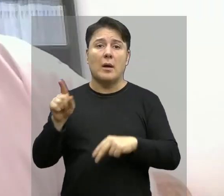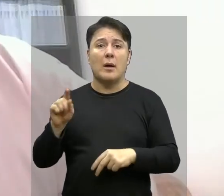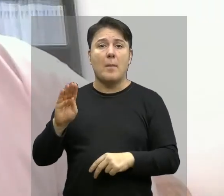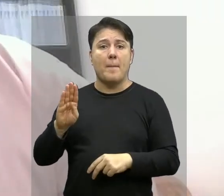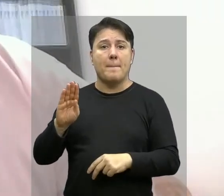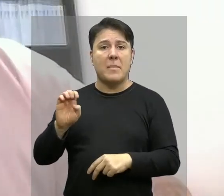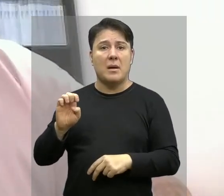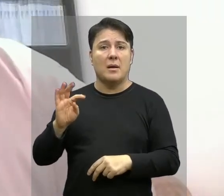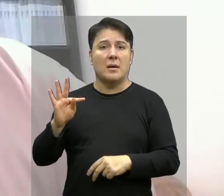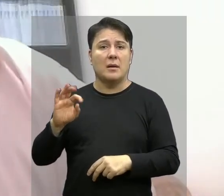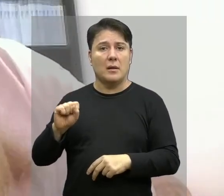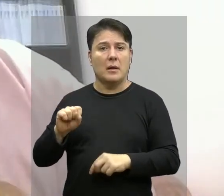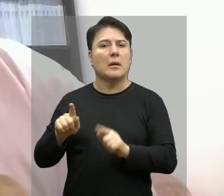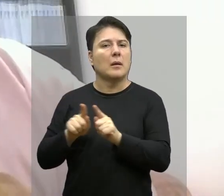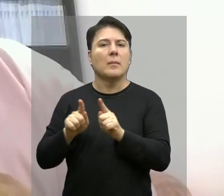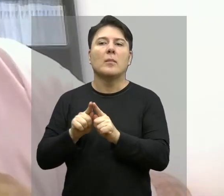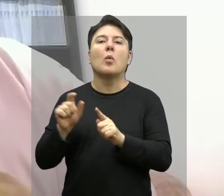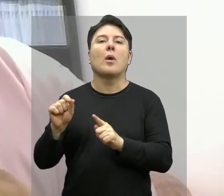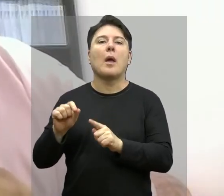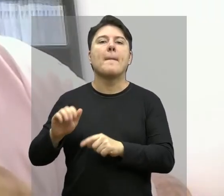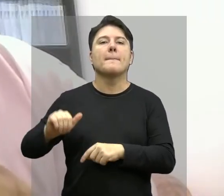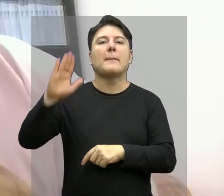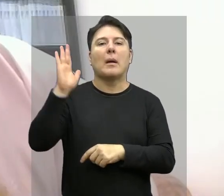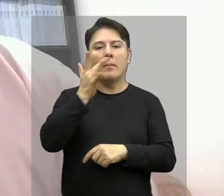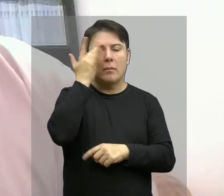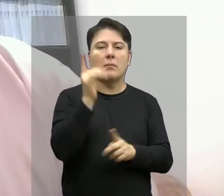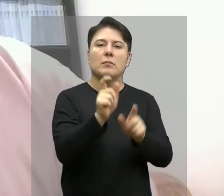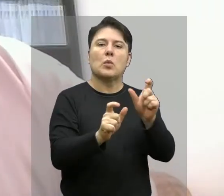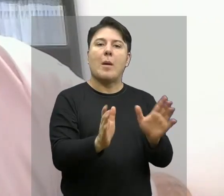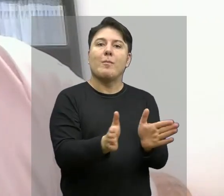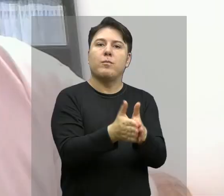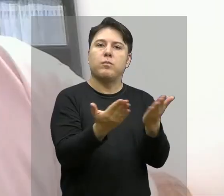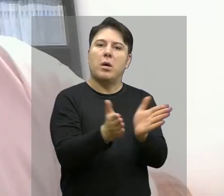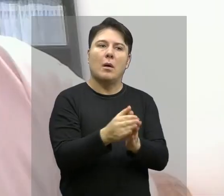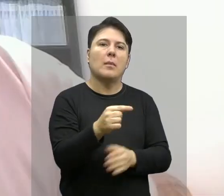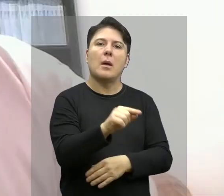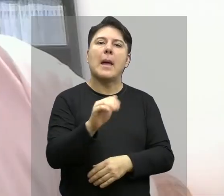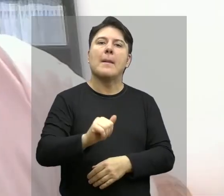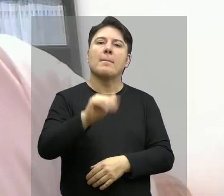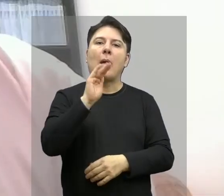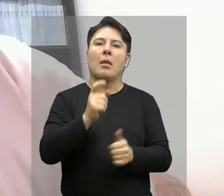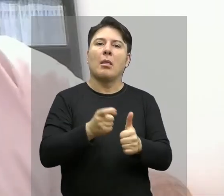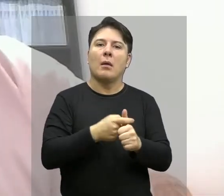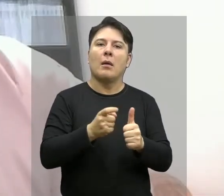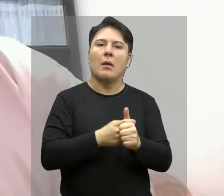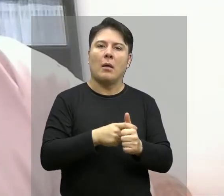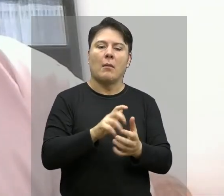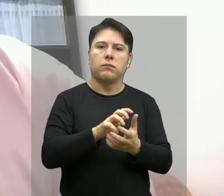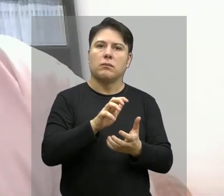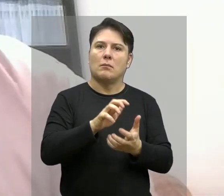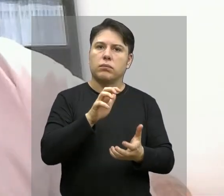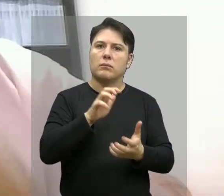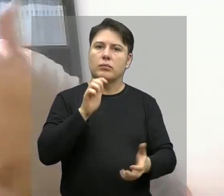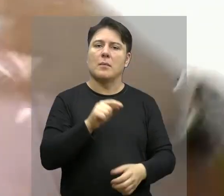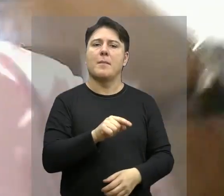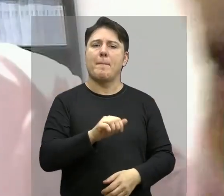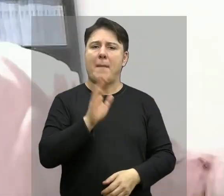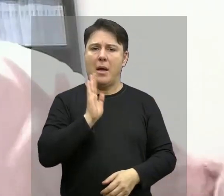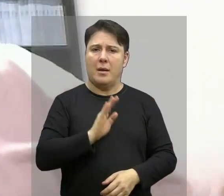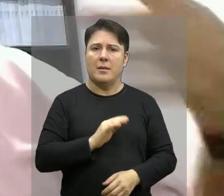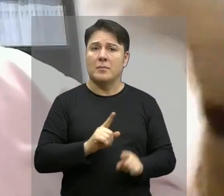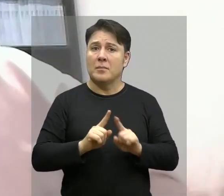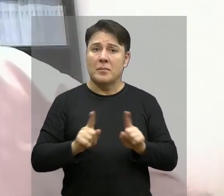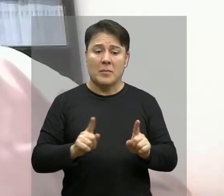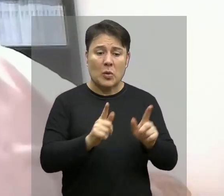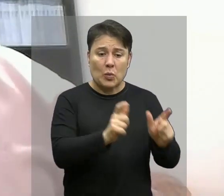tem acometido os mais vulneráveis, né, a faixa de população com a renda mais baixa. Então, em